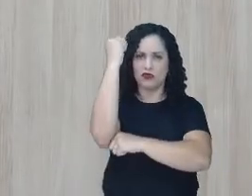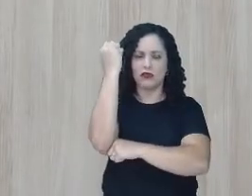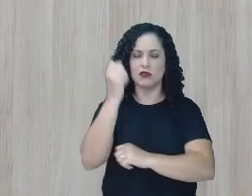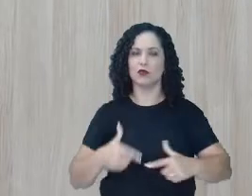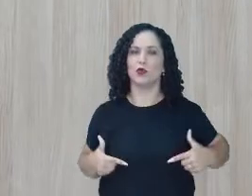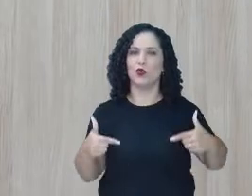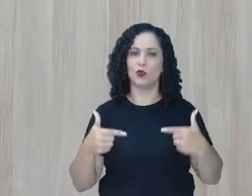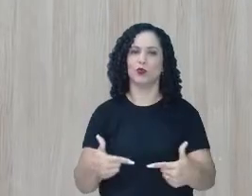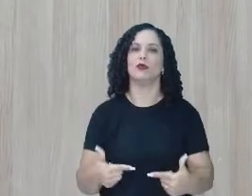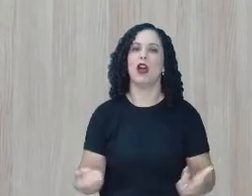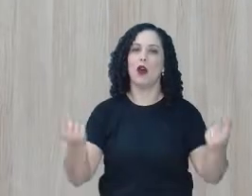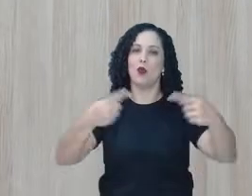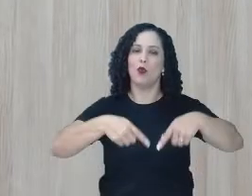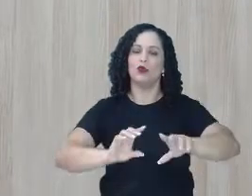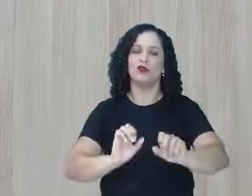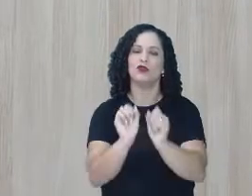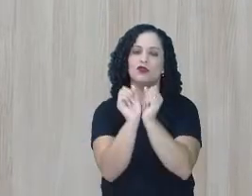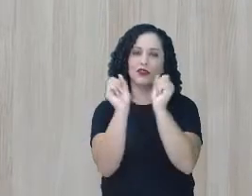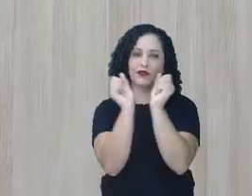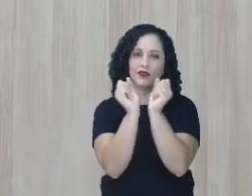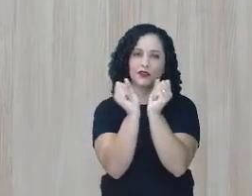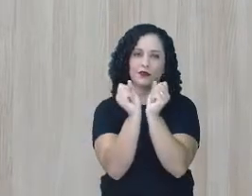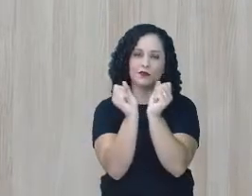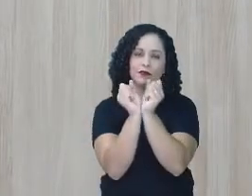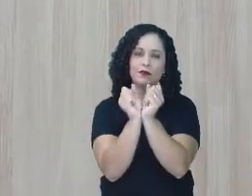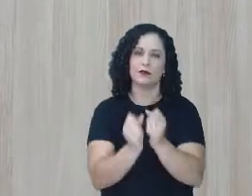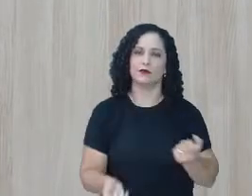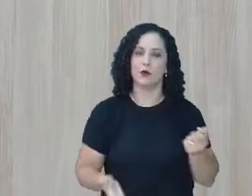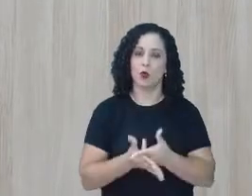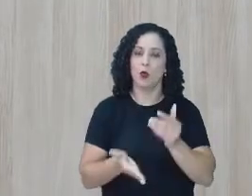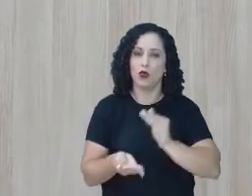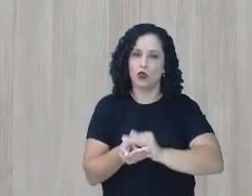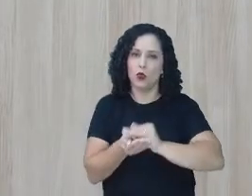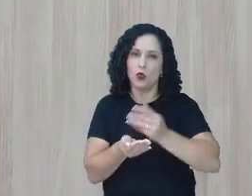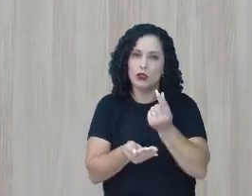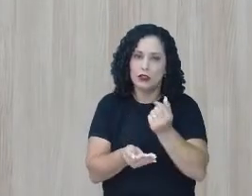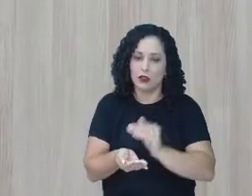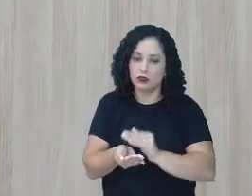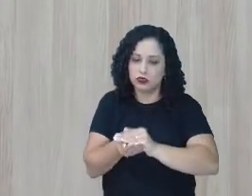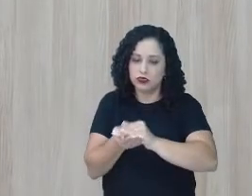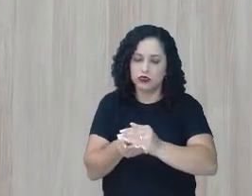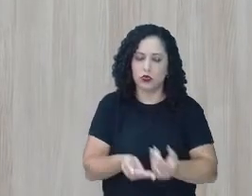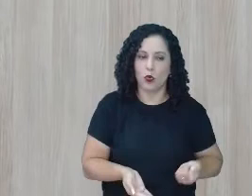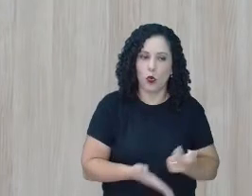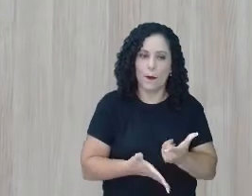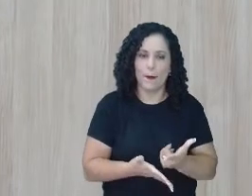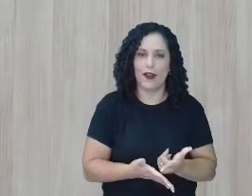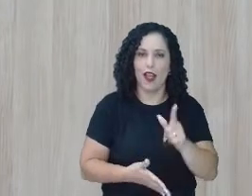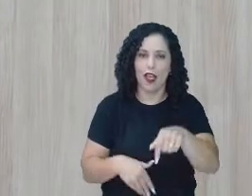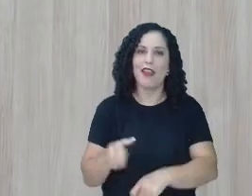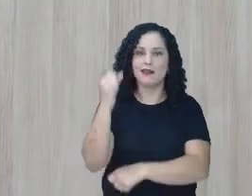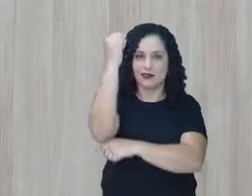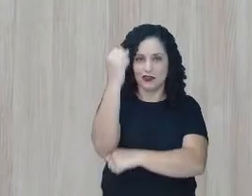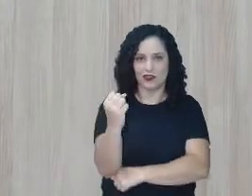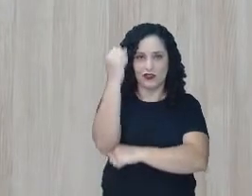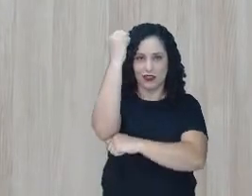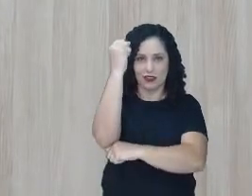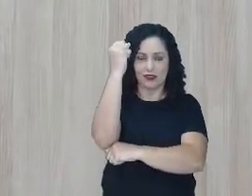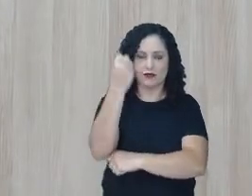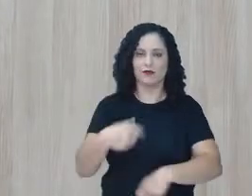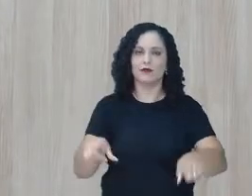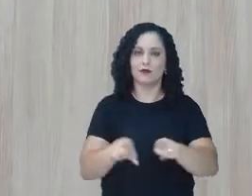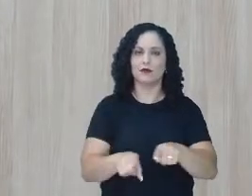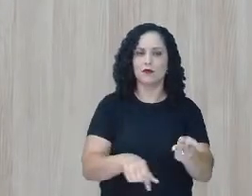contra a escravidão. Quando ele conseguia juntar o dinheiro para comprar sua liberdade, era uma forma de resistir, certo? Quando ele, por exemplo, buscava até um